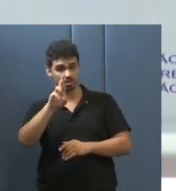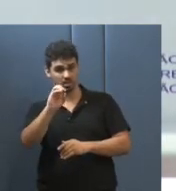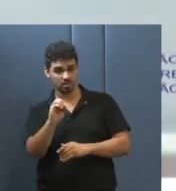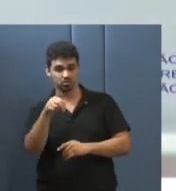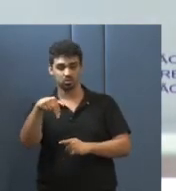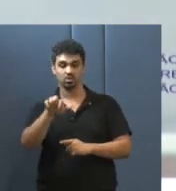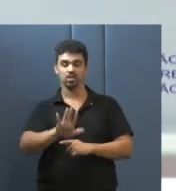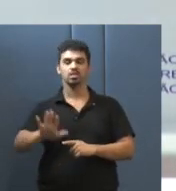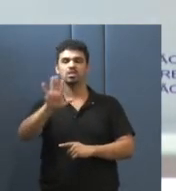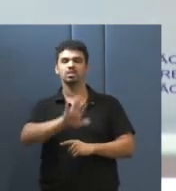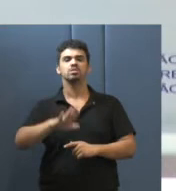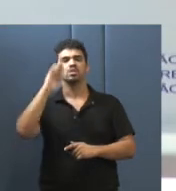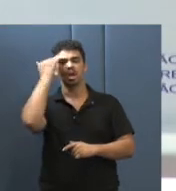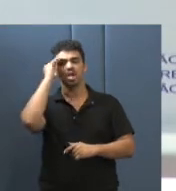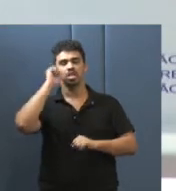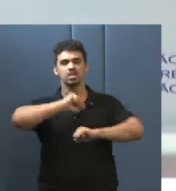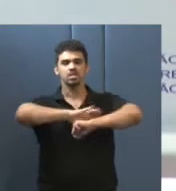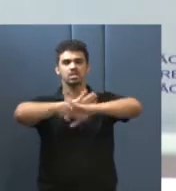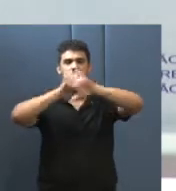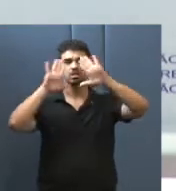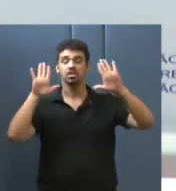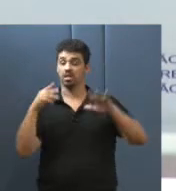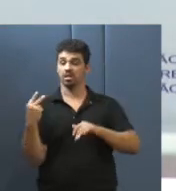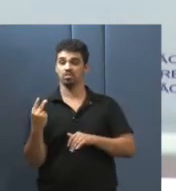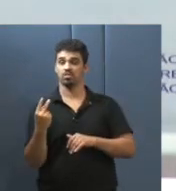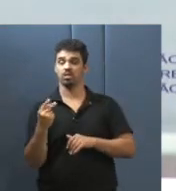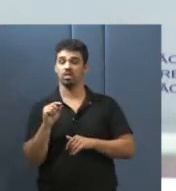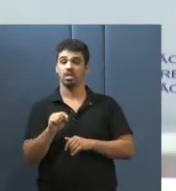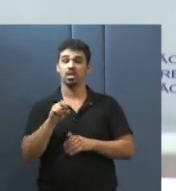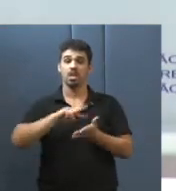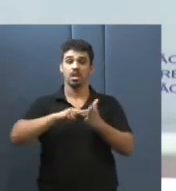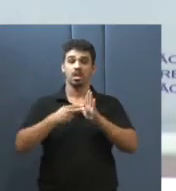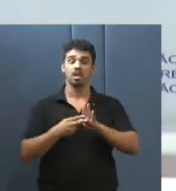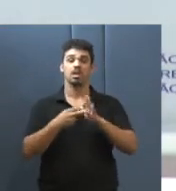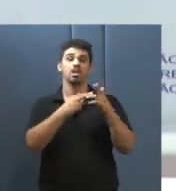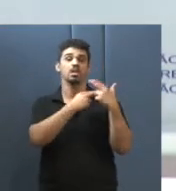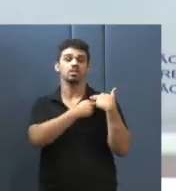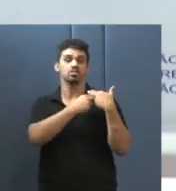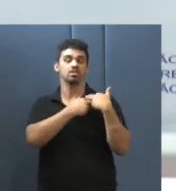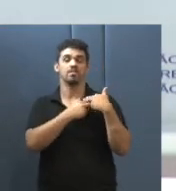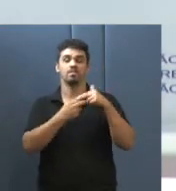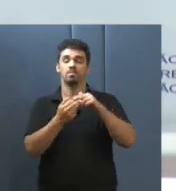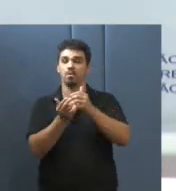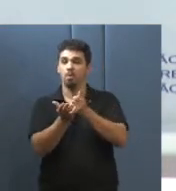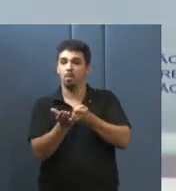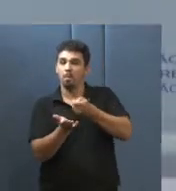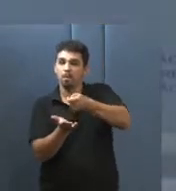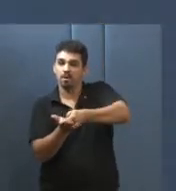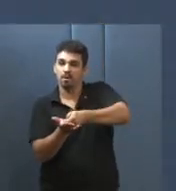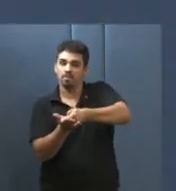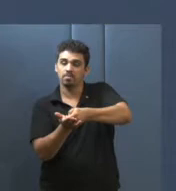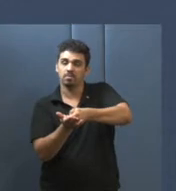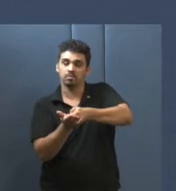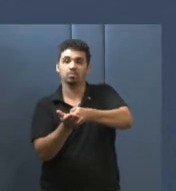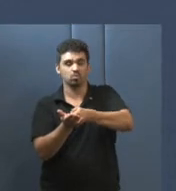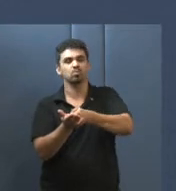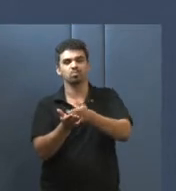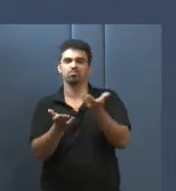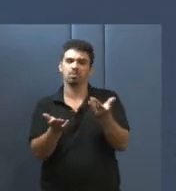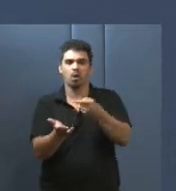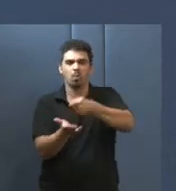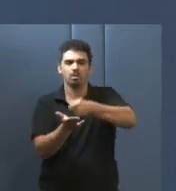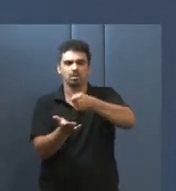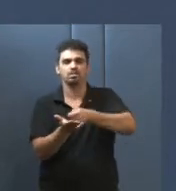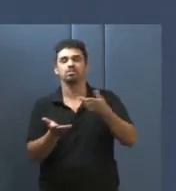pela recuperação em caso de sinistro... Sinistro é o não pagamento, termo técnico para o não pagamento da obrigação. Entende-se